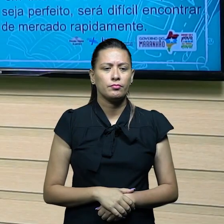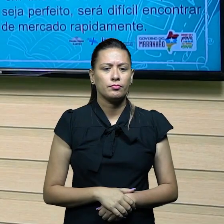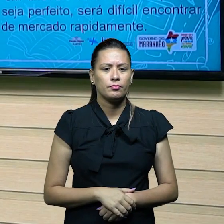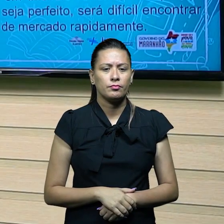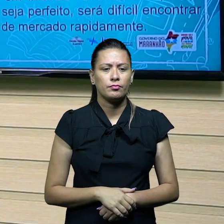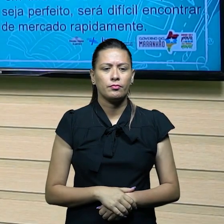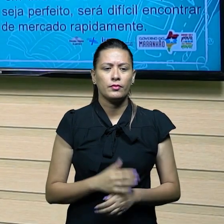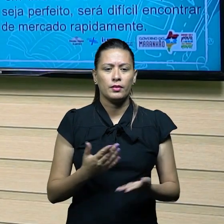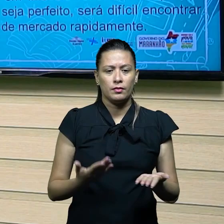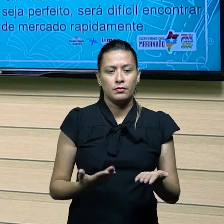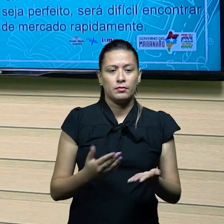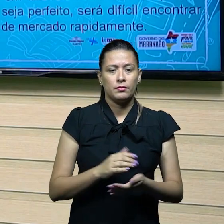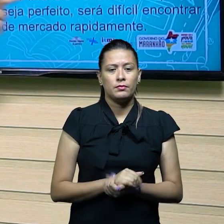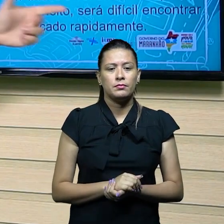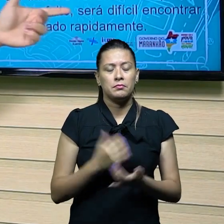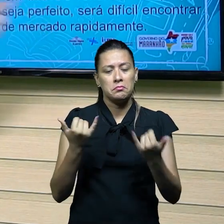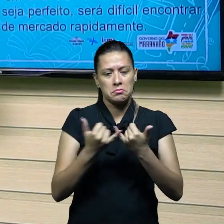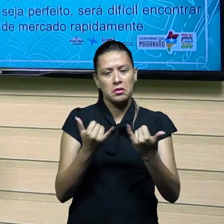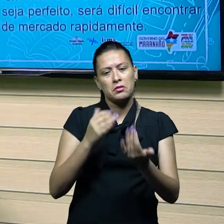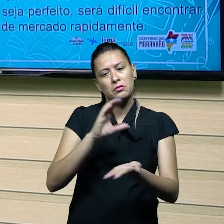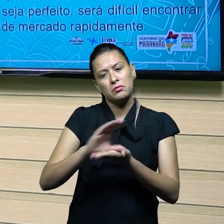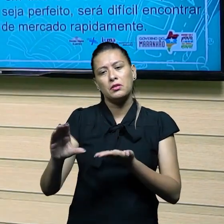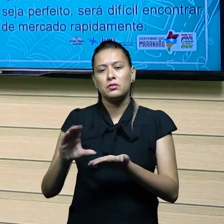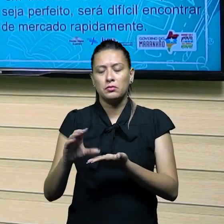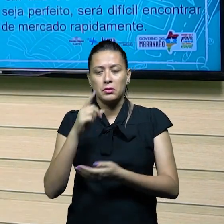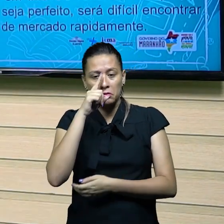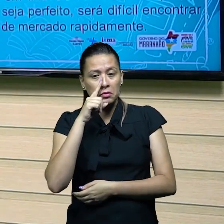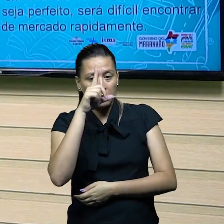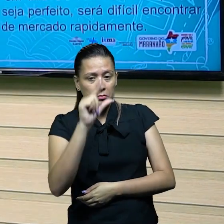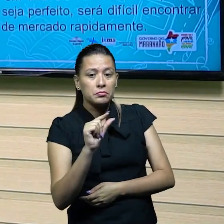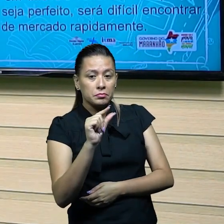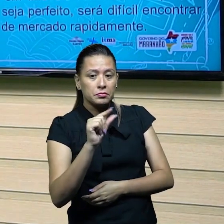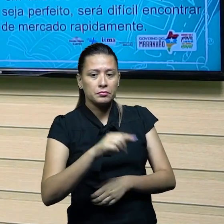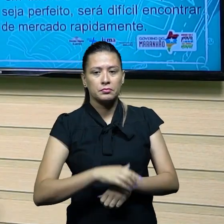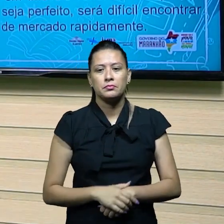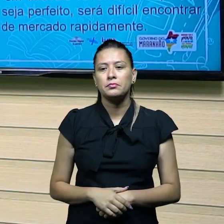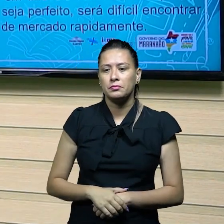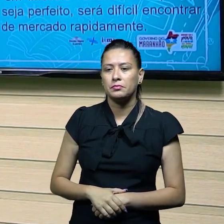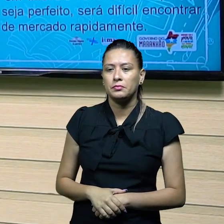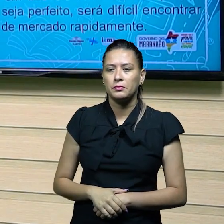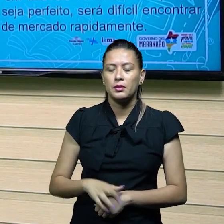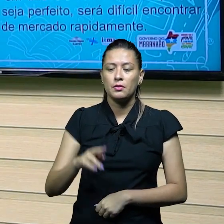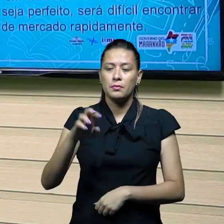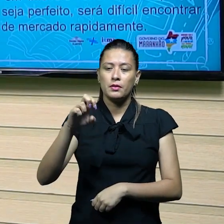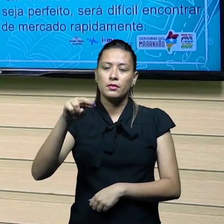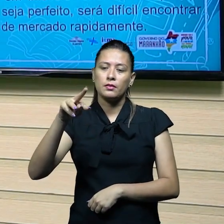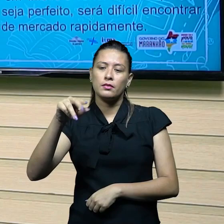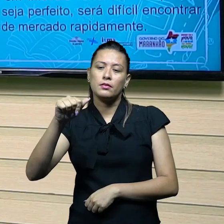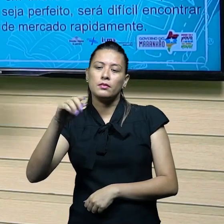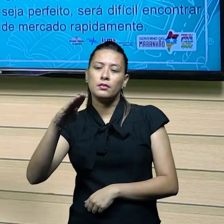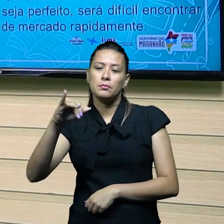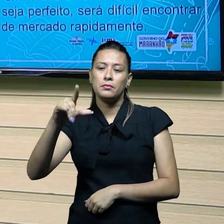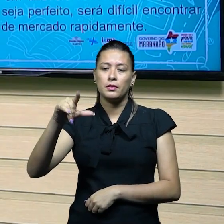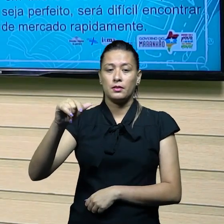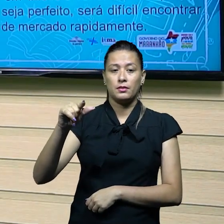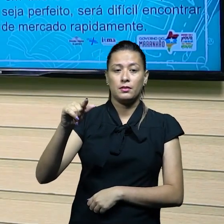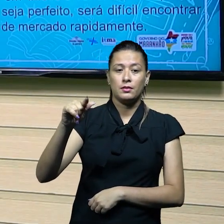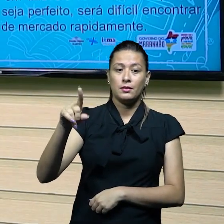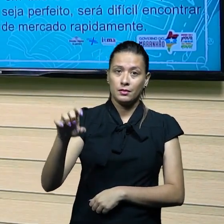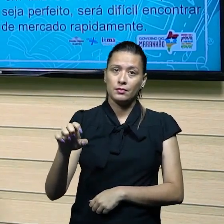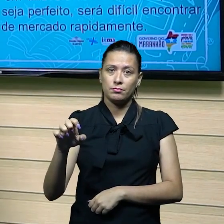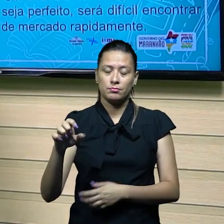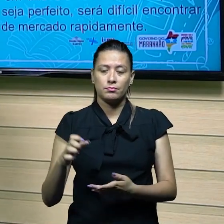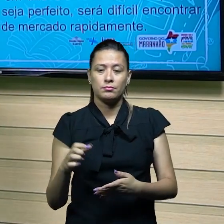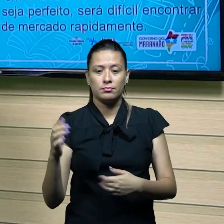tá? Porque aquele produto vai estar lá para mim, porém, ele me gera uma boa rentabilidade, certo? Só que, contudo, ele vai me gerar uma